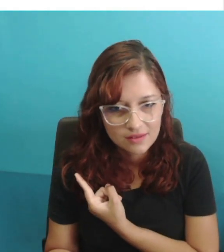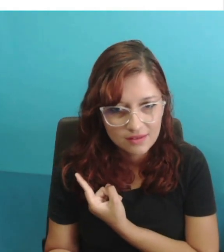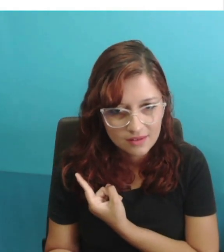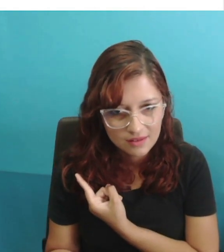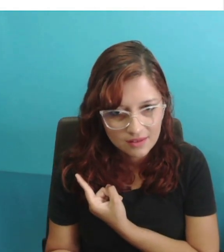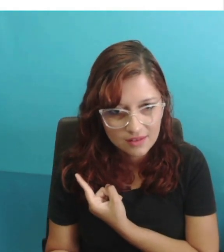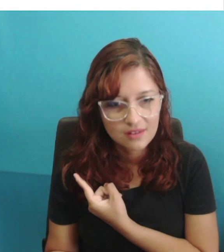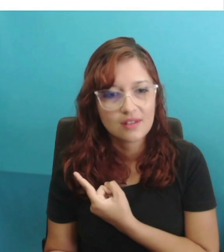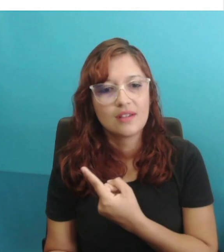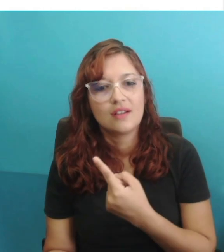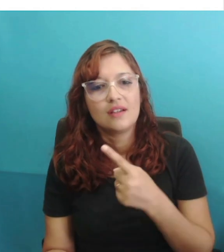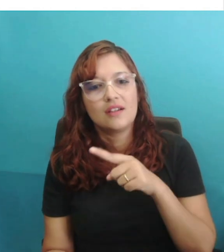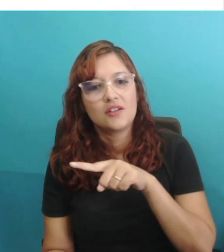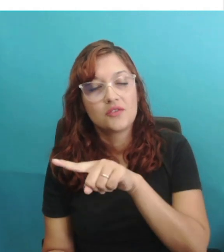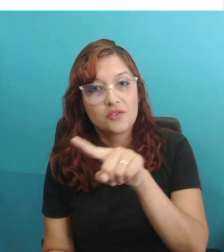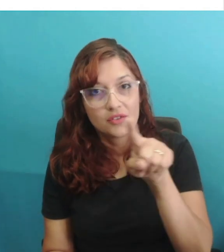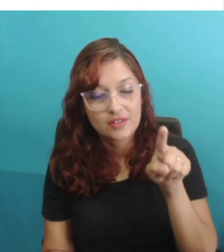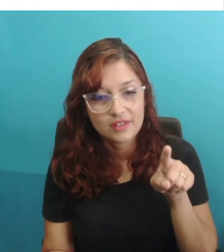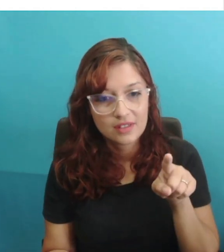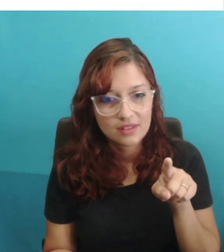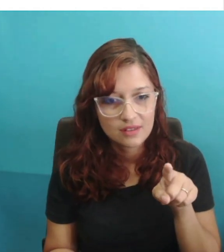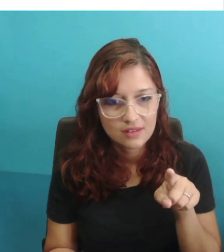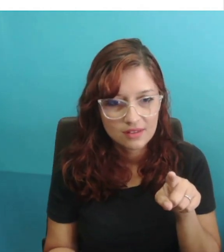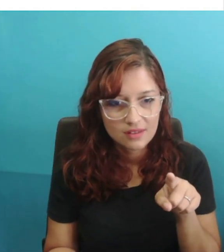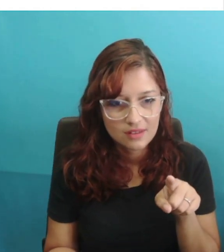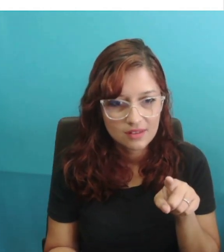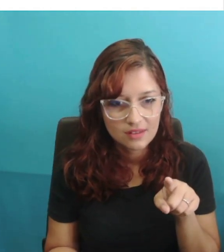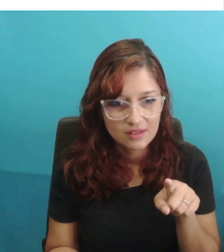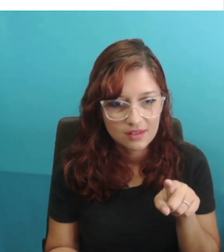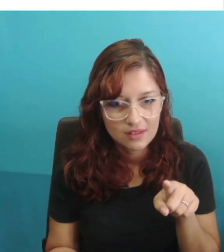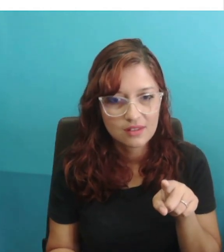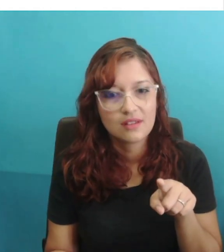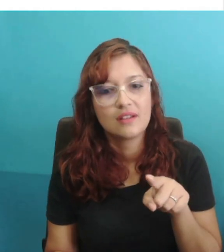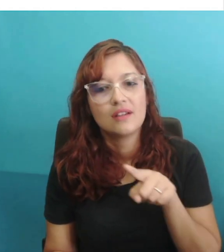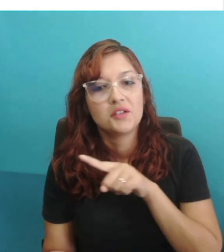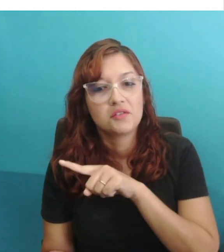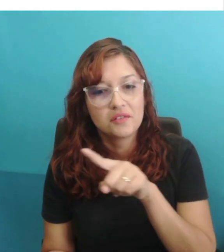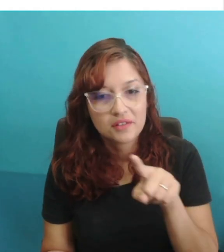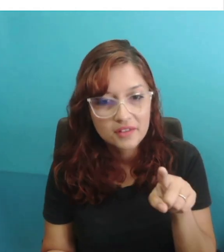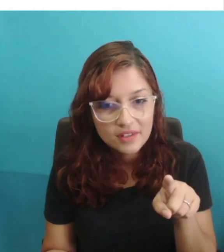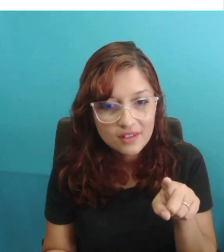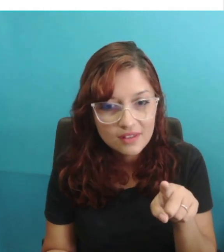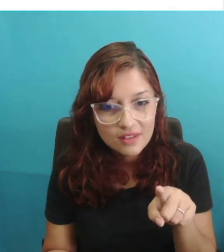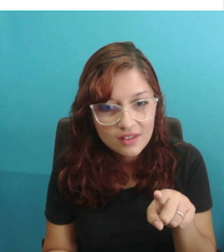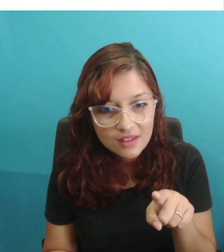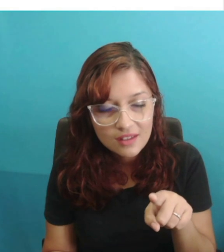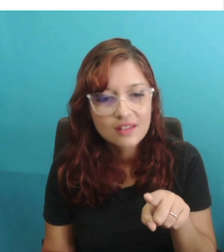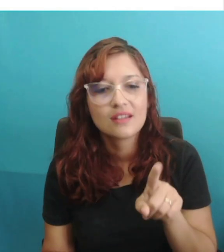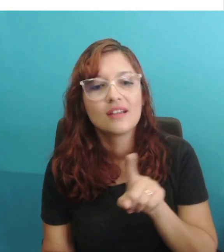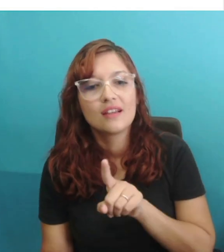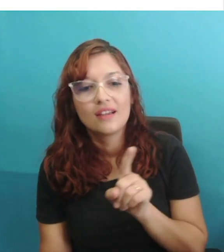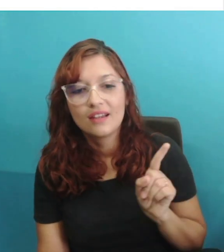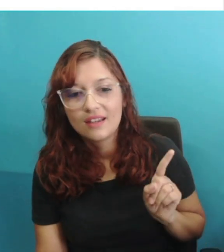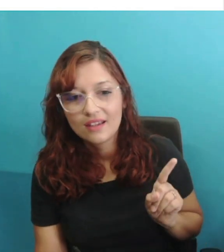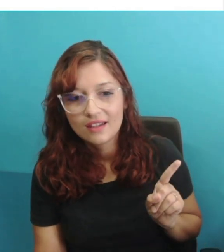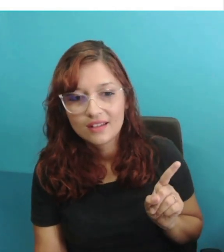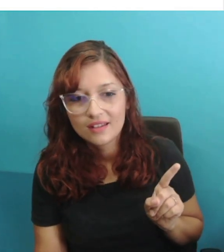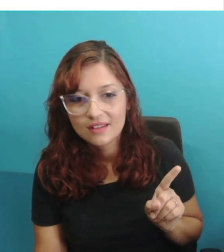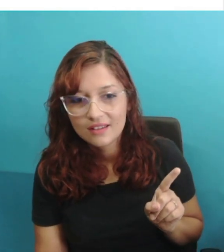nós partimos, vós abris, vós